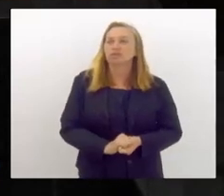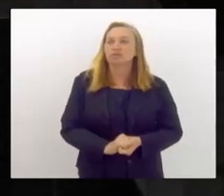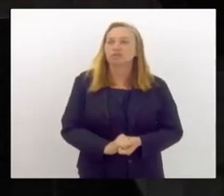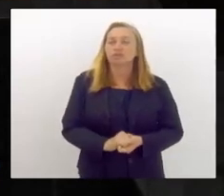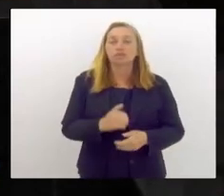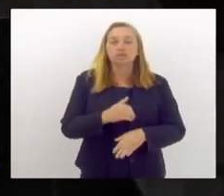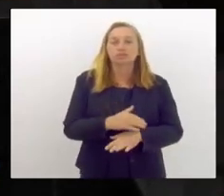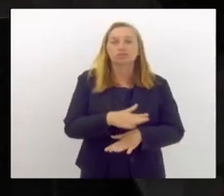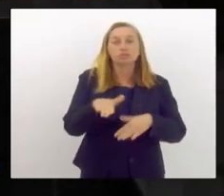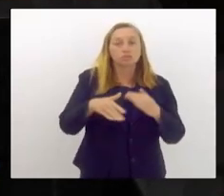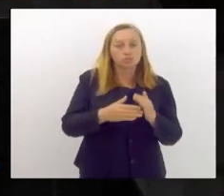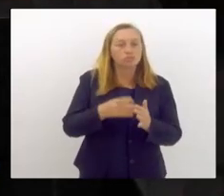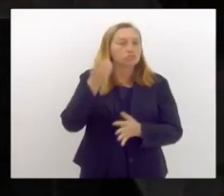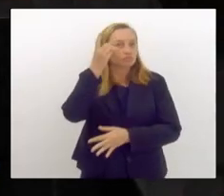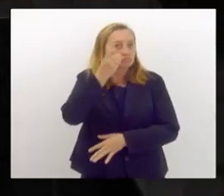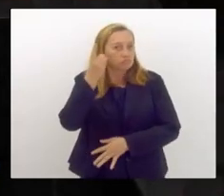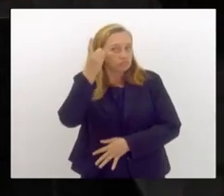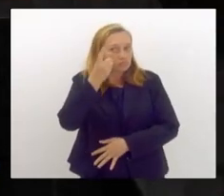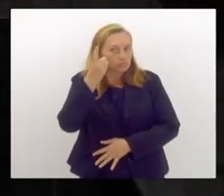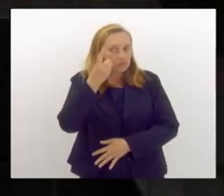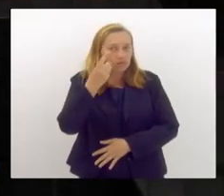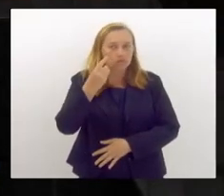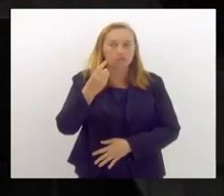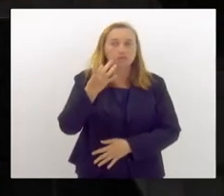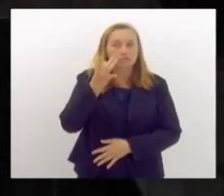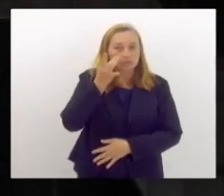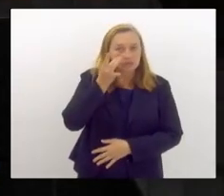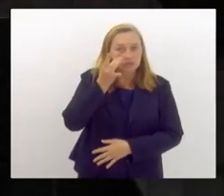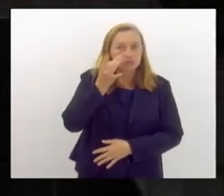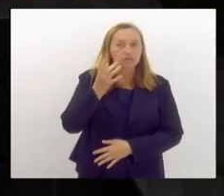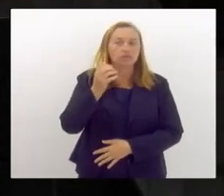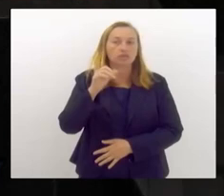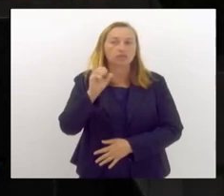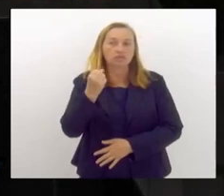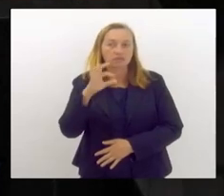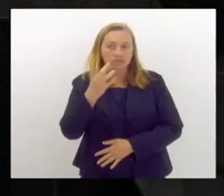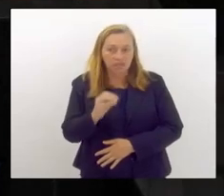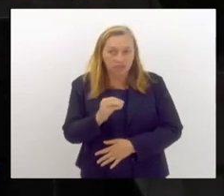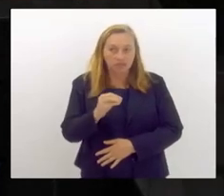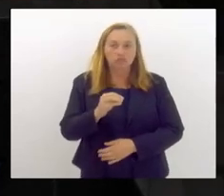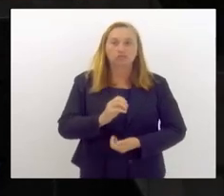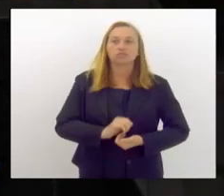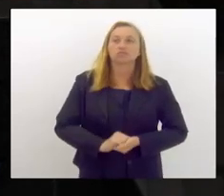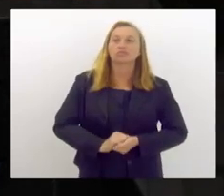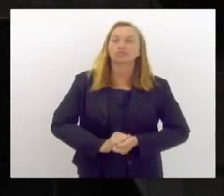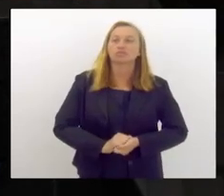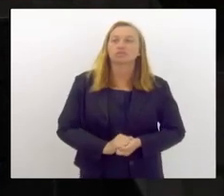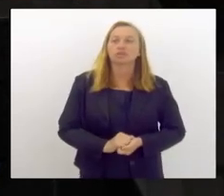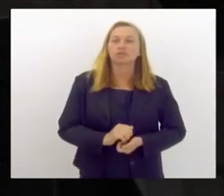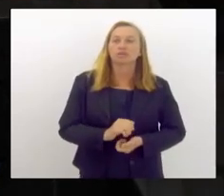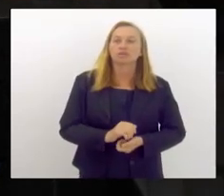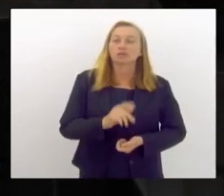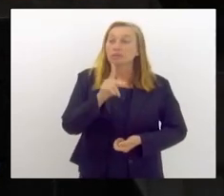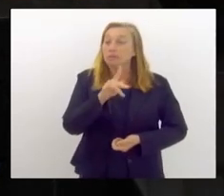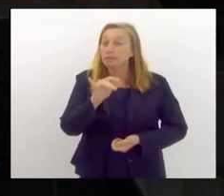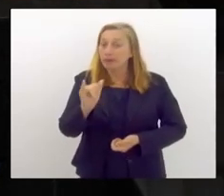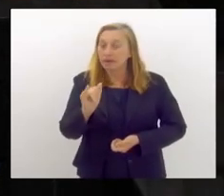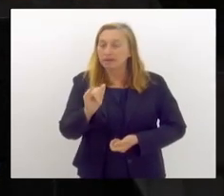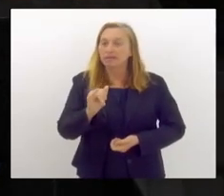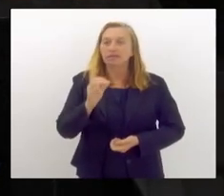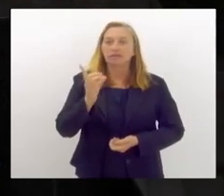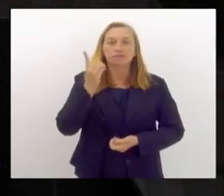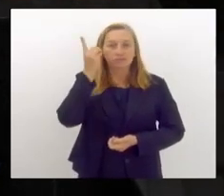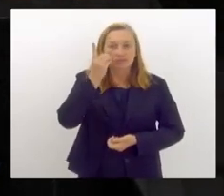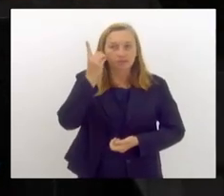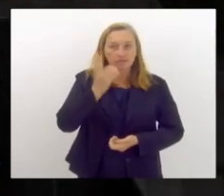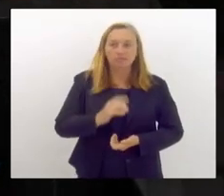senhores deputados presentes, deputado Sérgio, deputado Tony Pai,